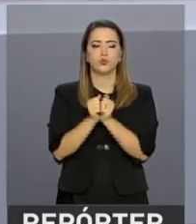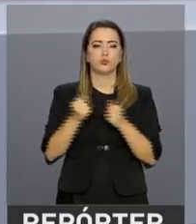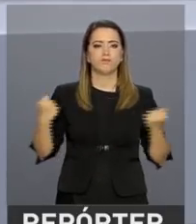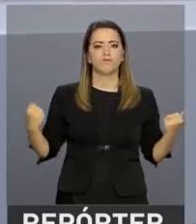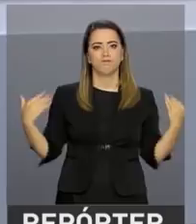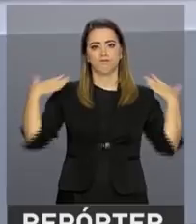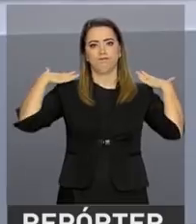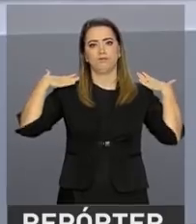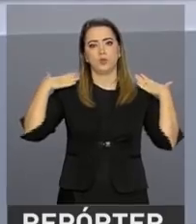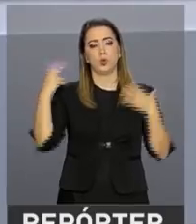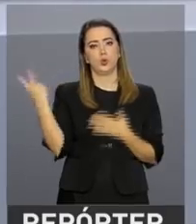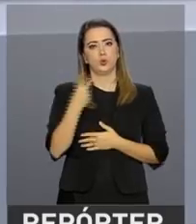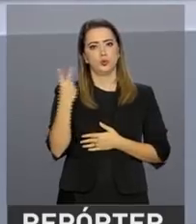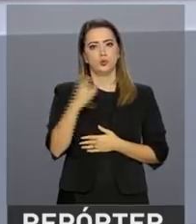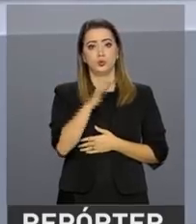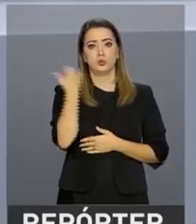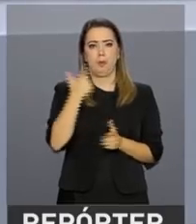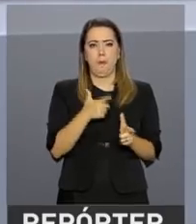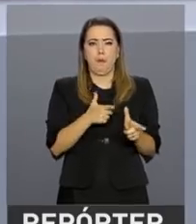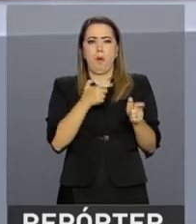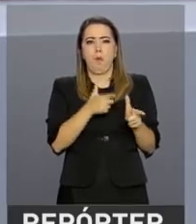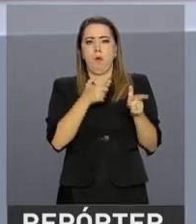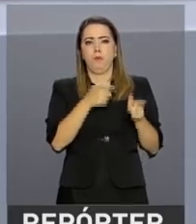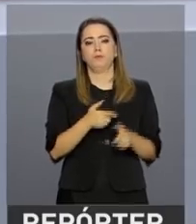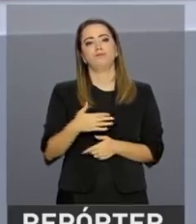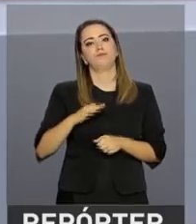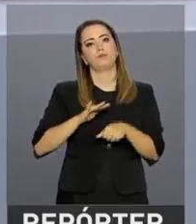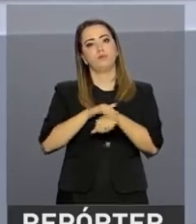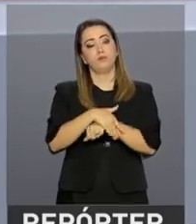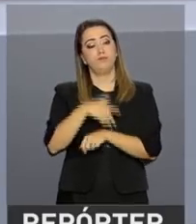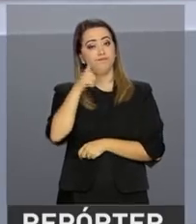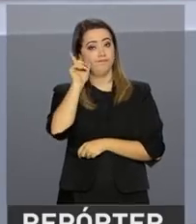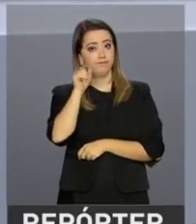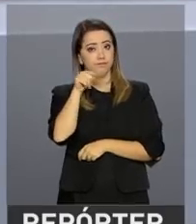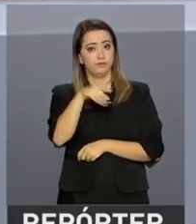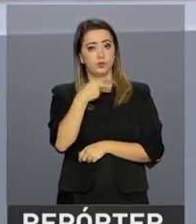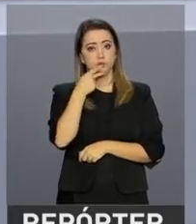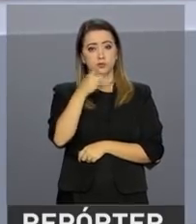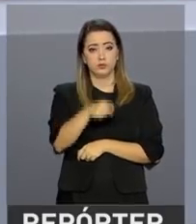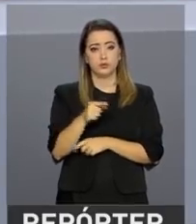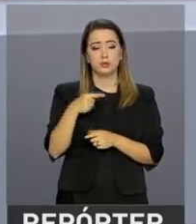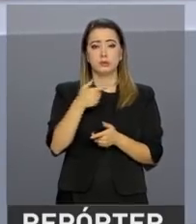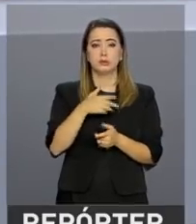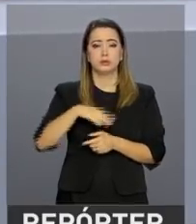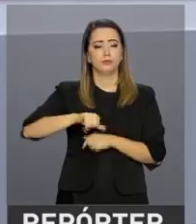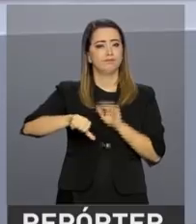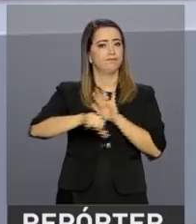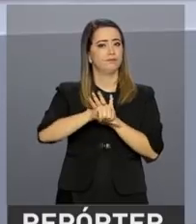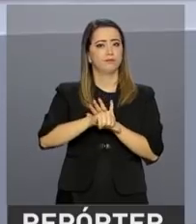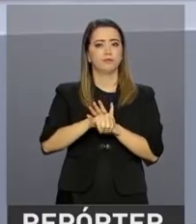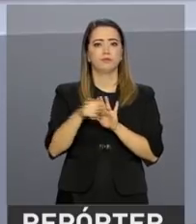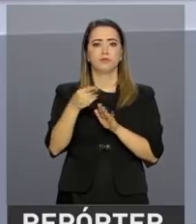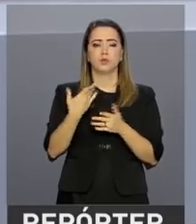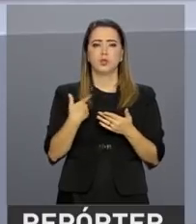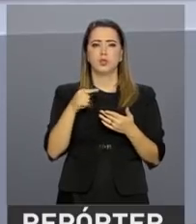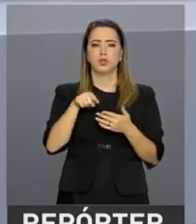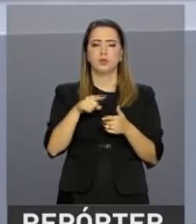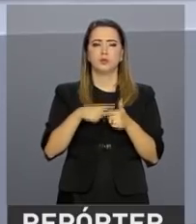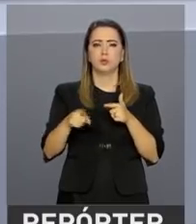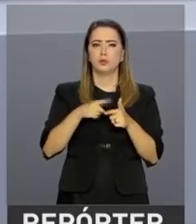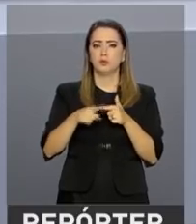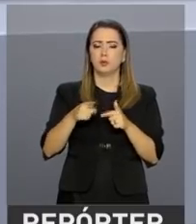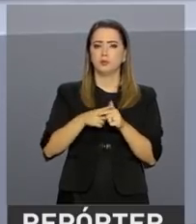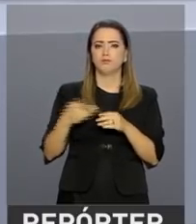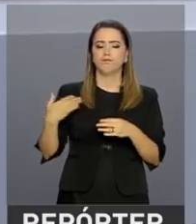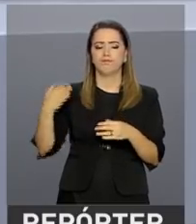gomes os dois foram mortos a tiros na noite de ontem torquato jardim disse que esse crime não põe em xeque a intervenção